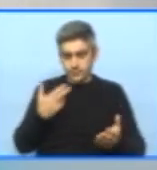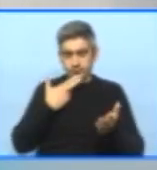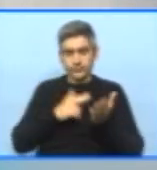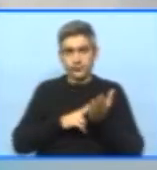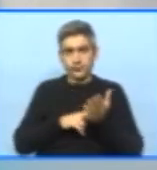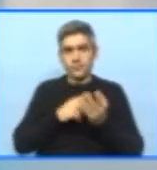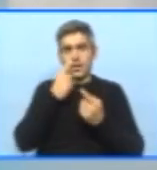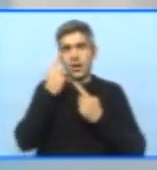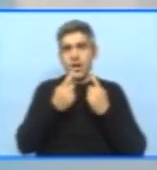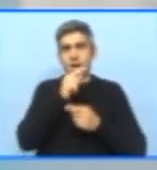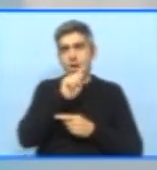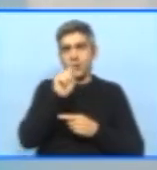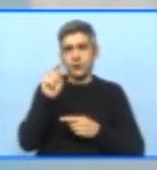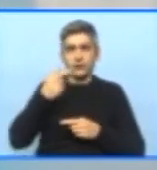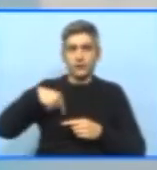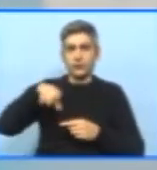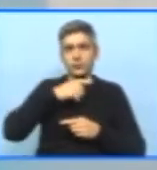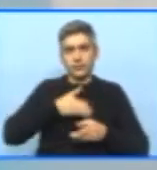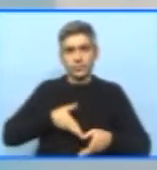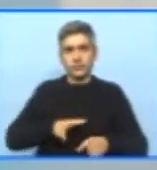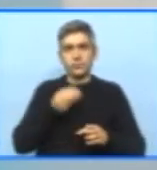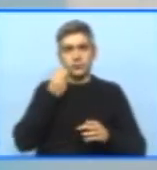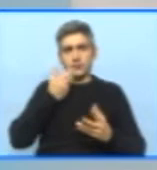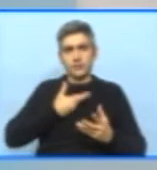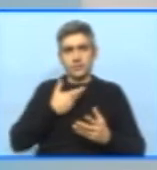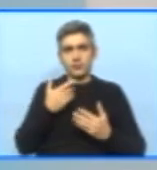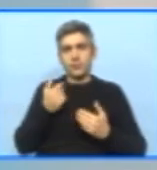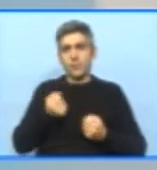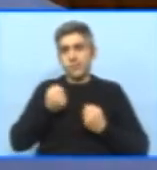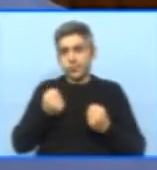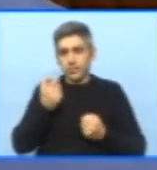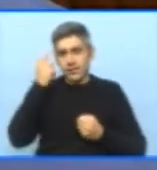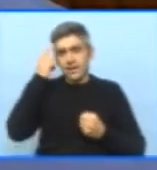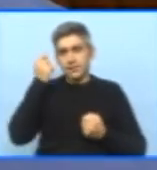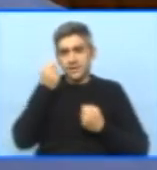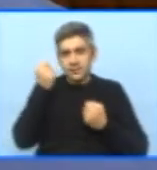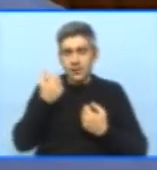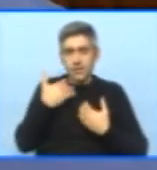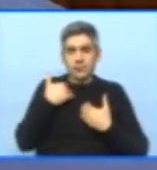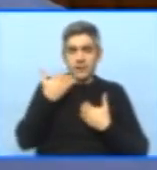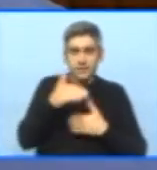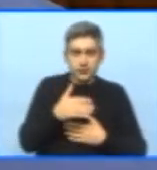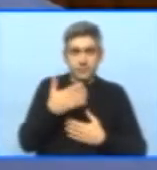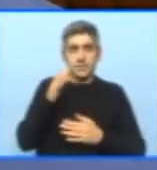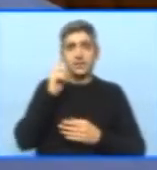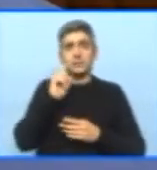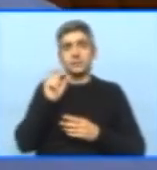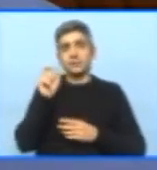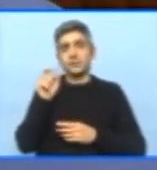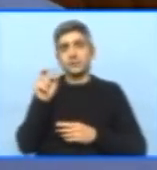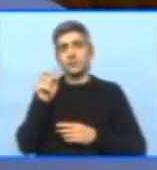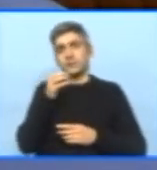verdade, alguns de nós nascem assim, com esta limitação, mas ela aqui no decorrer de